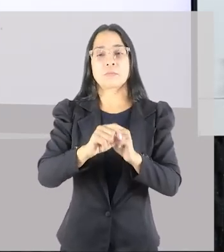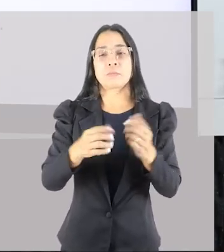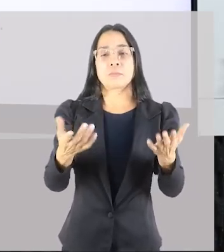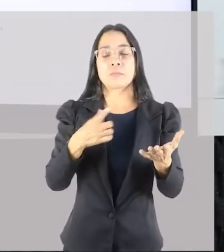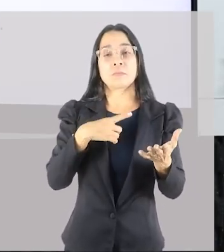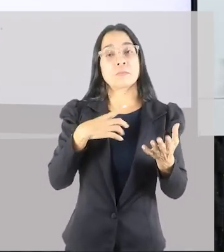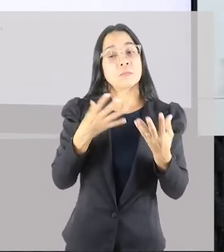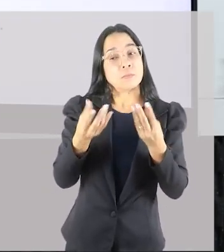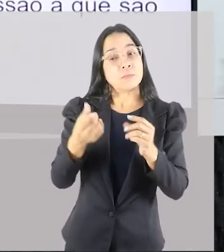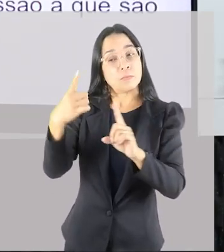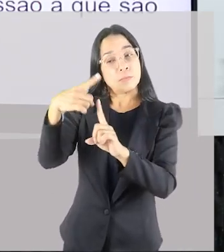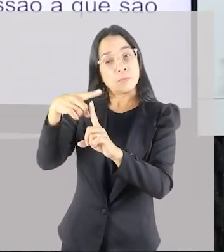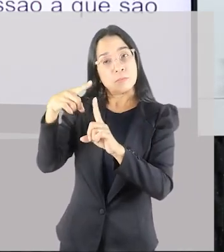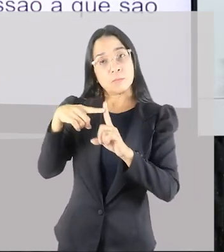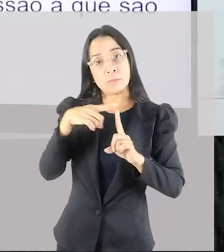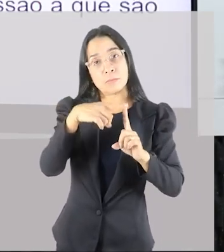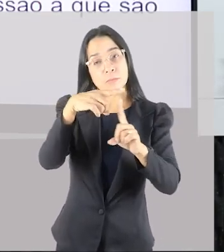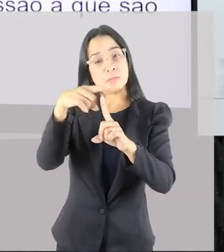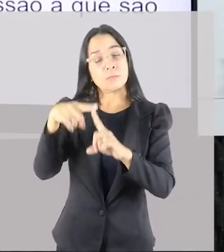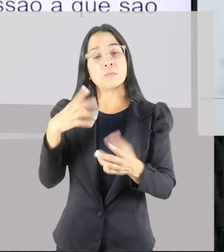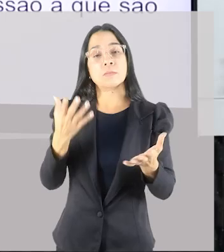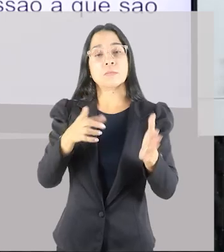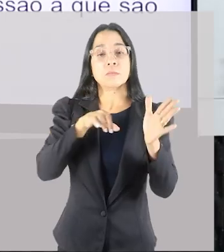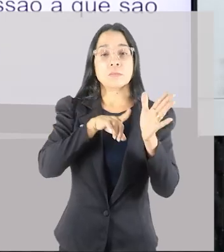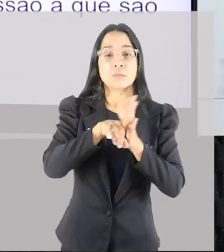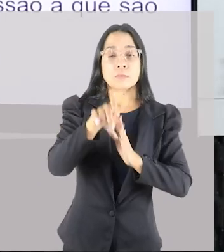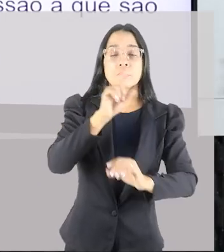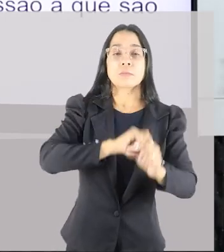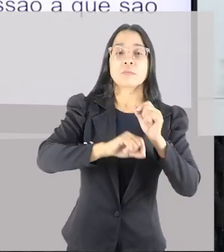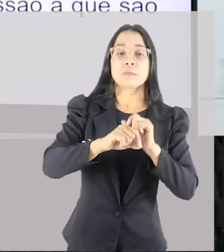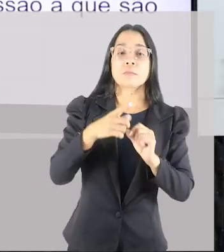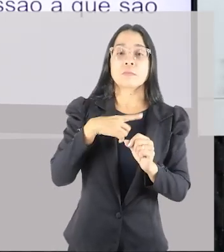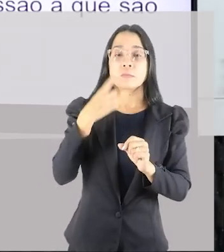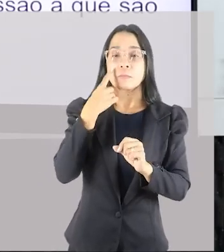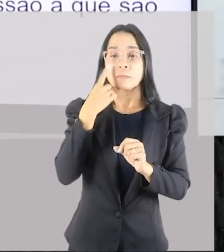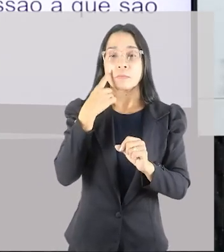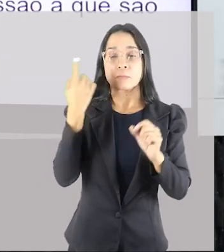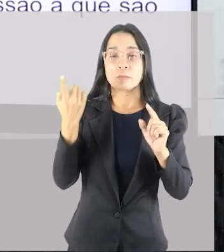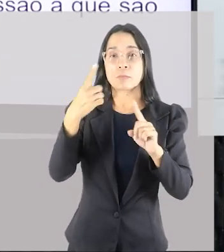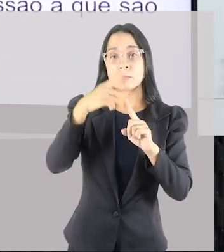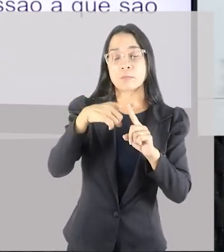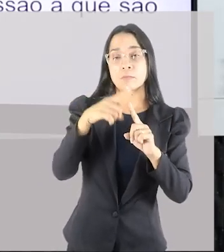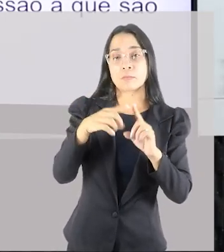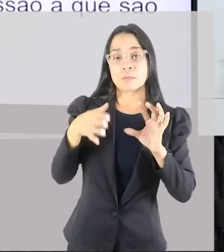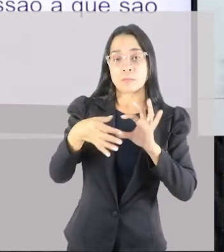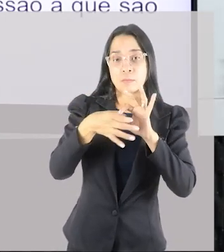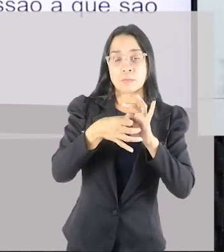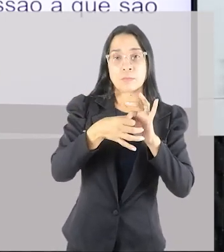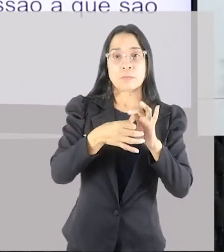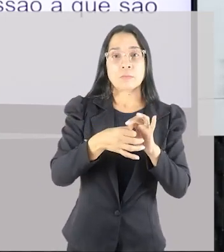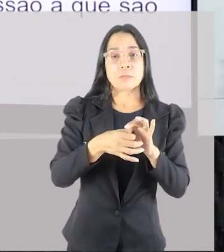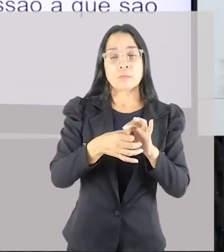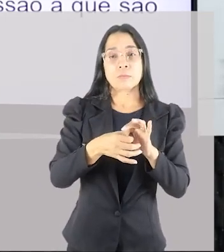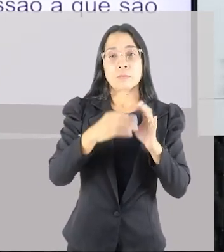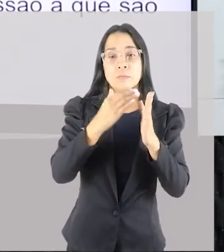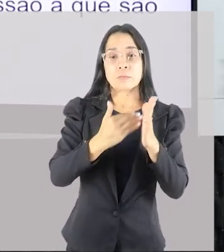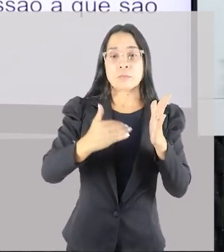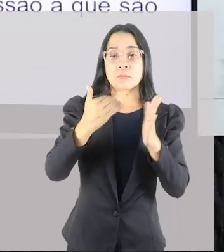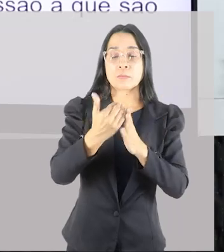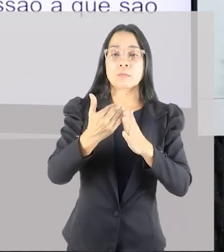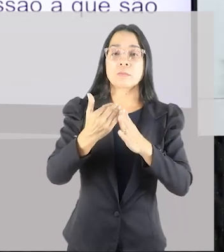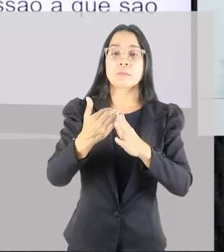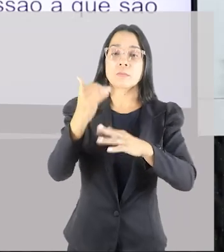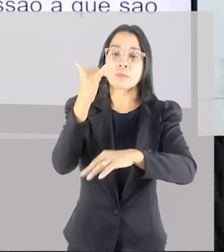e aqui na questão nós estamos contestando um estereótipo associado ao excesso de peso como alguém que é